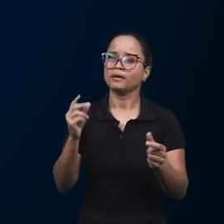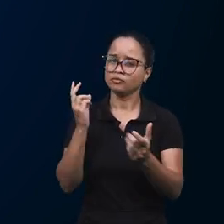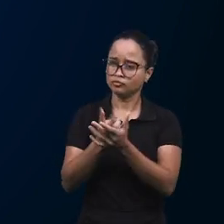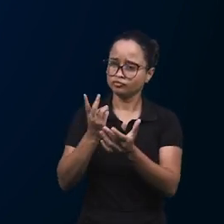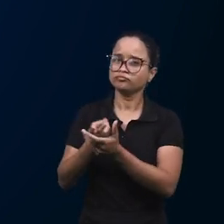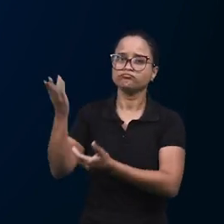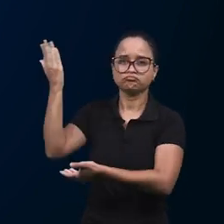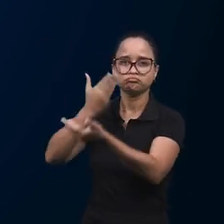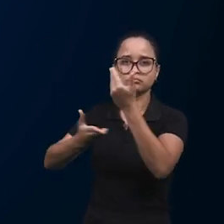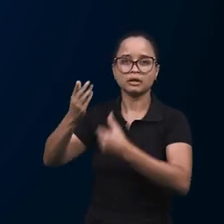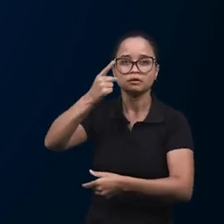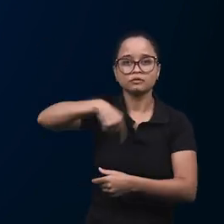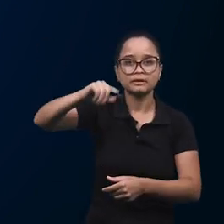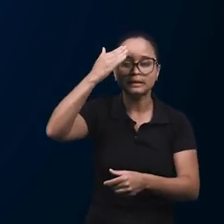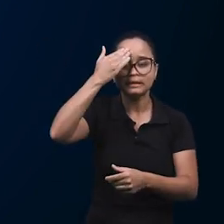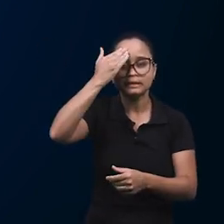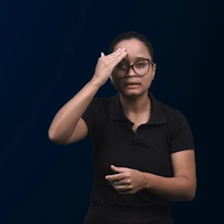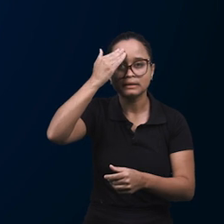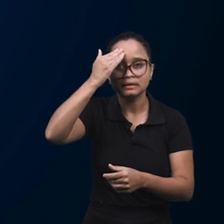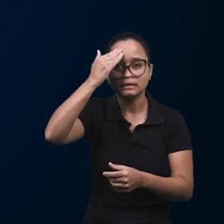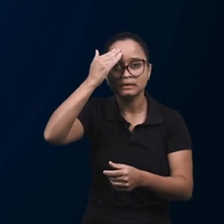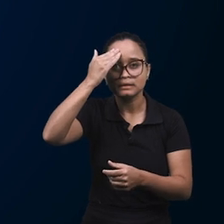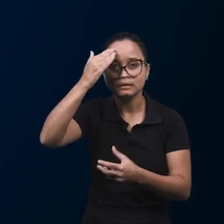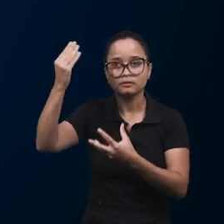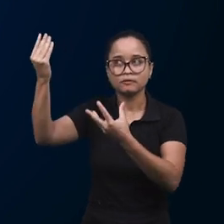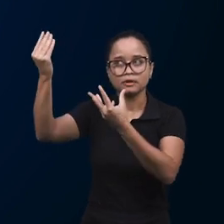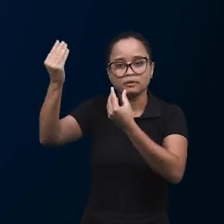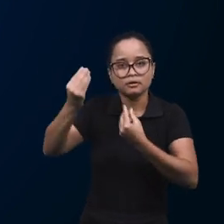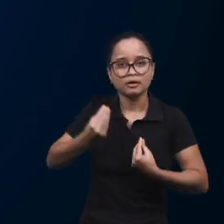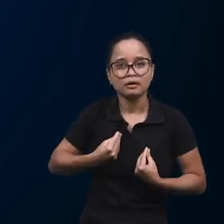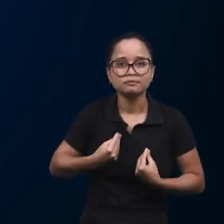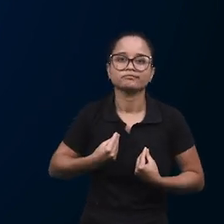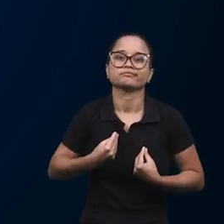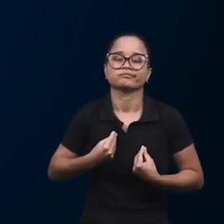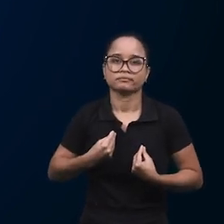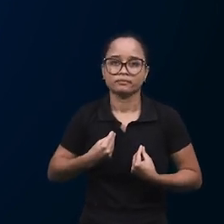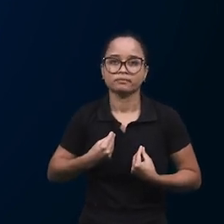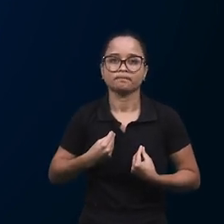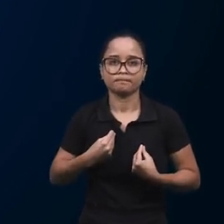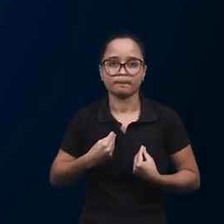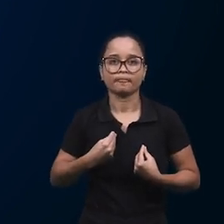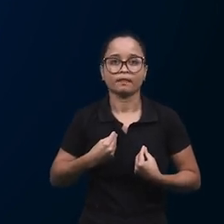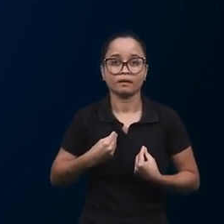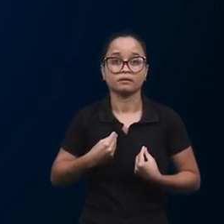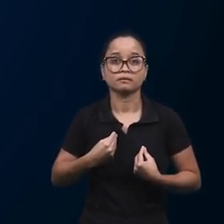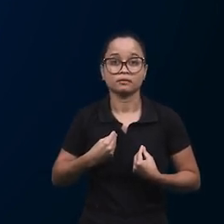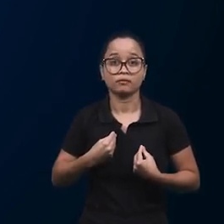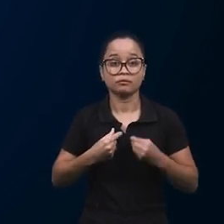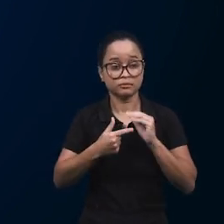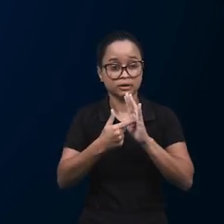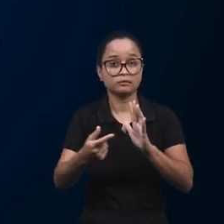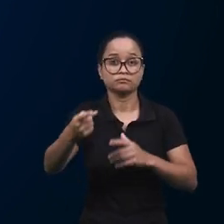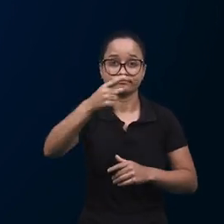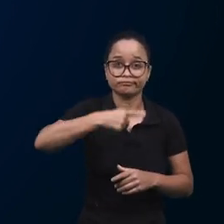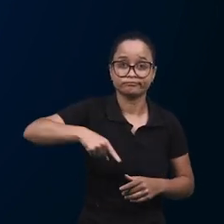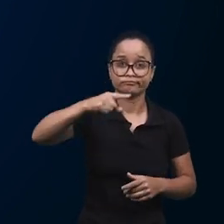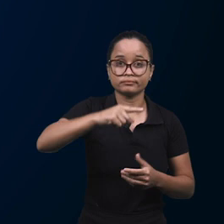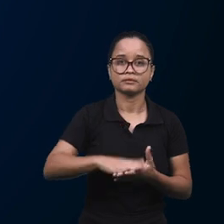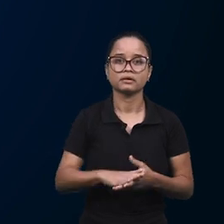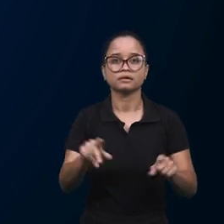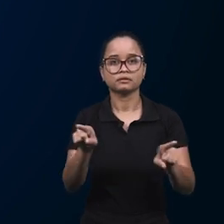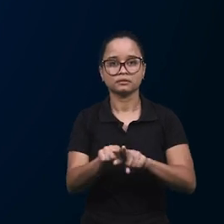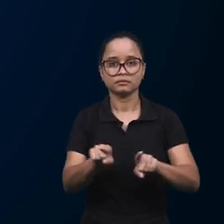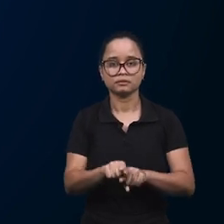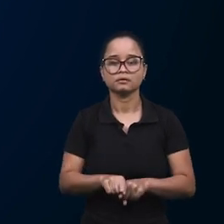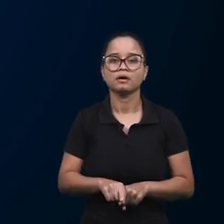para que entendêssemos tudo aquilo que nos foi dado, né? Tudo aquilo que nos foi disposto ali. Assim